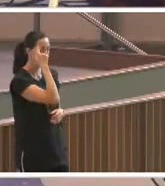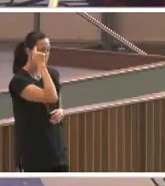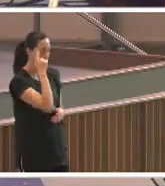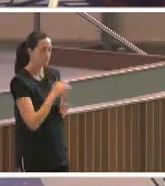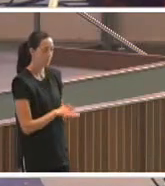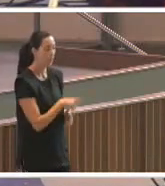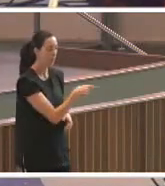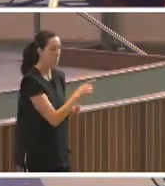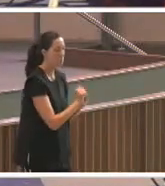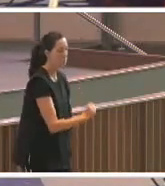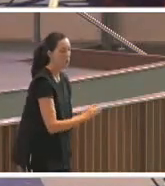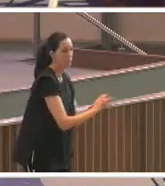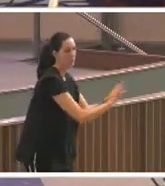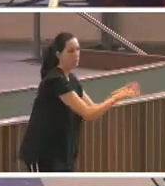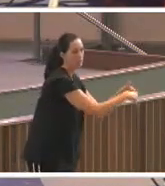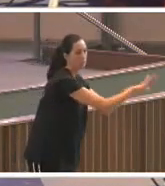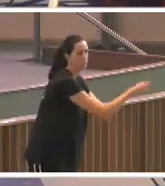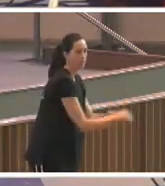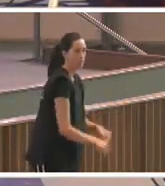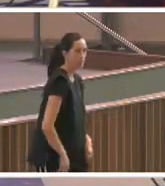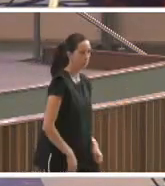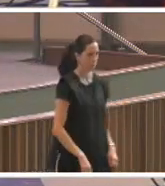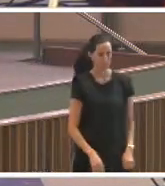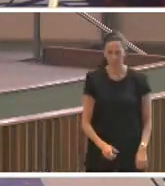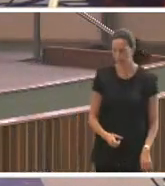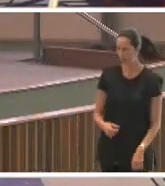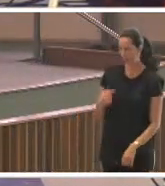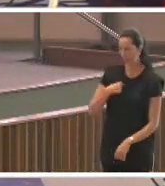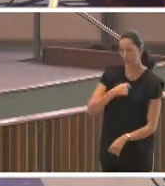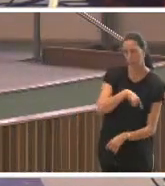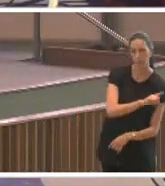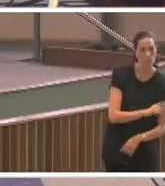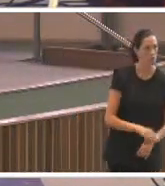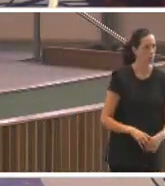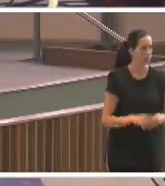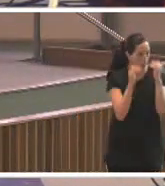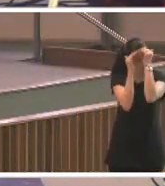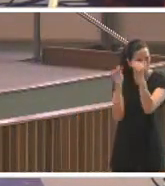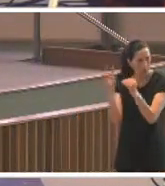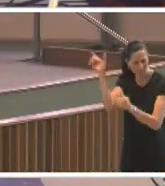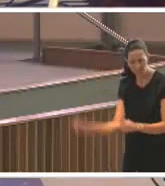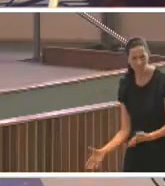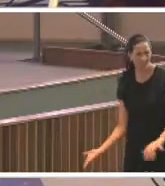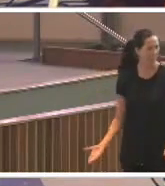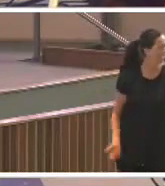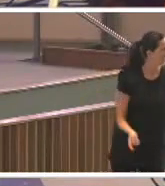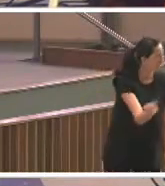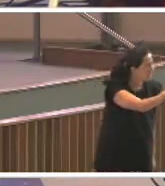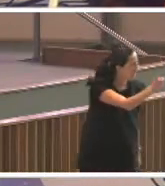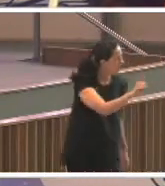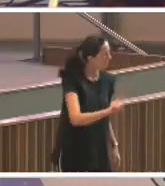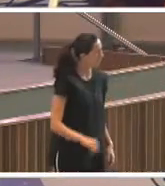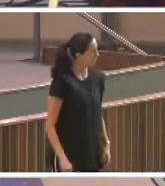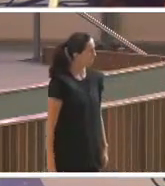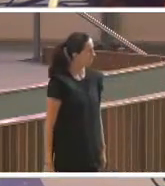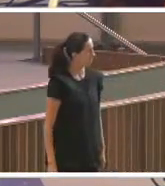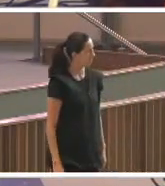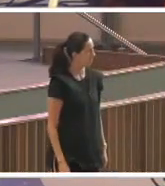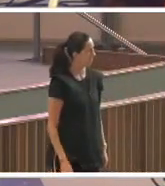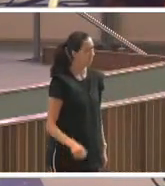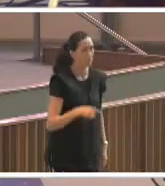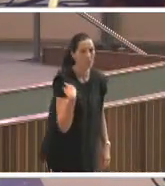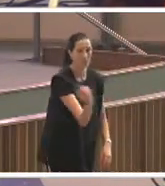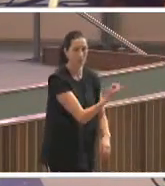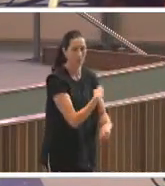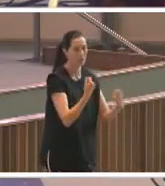autoridade espiritual é conectar as pessoas a Jesus. Eu quero dizer uma coisa tremenda: a maior